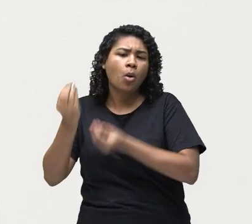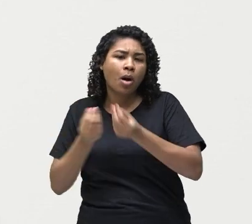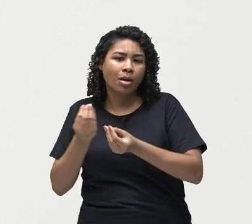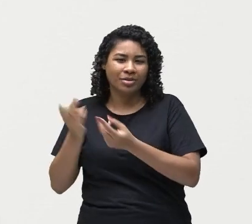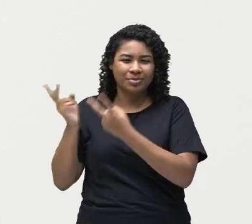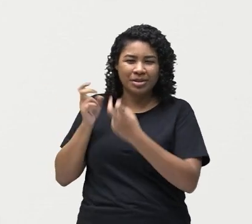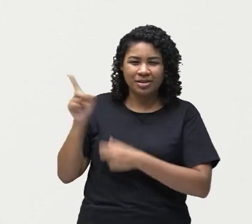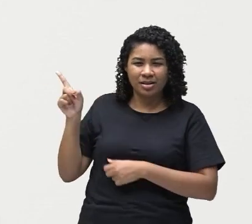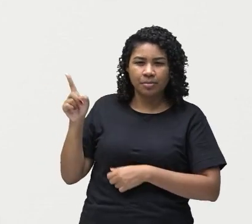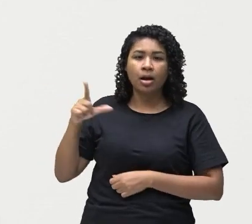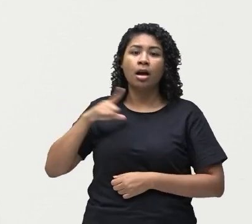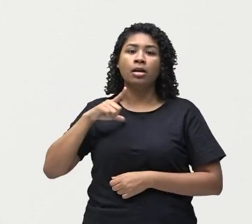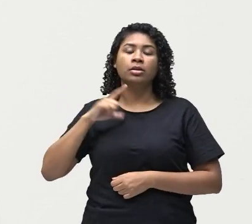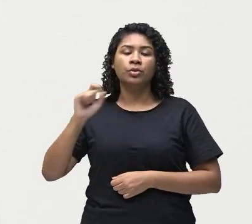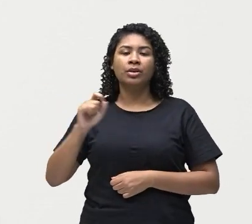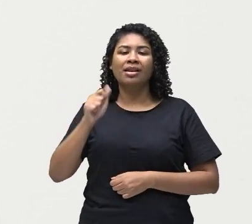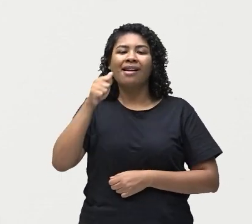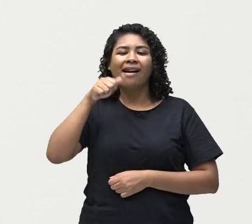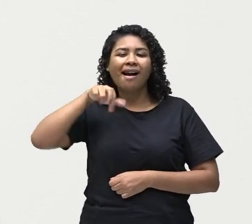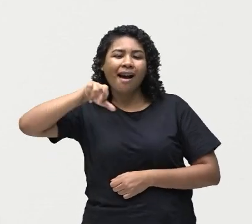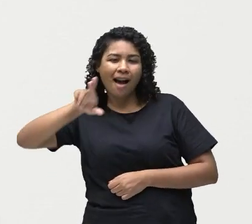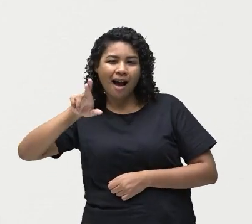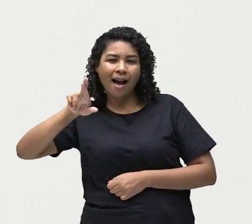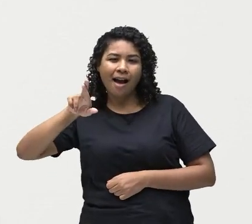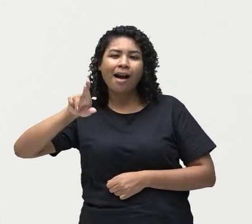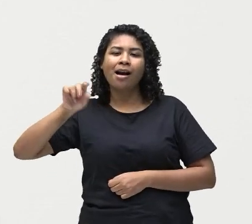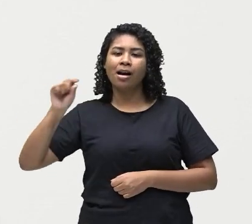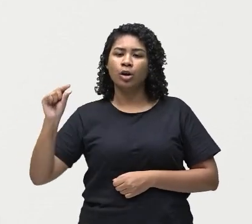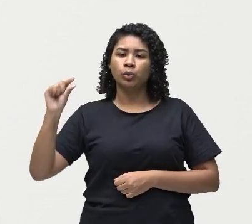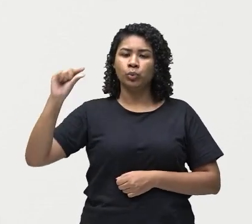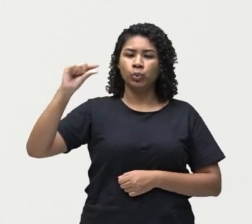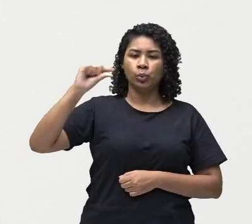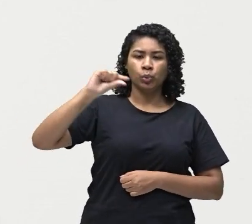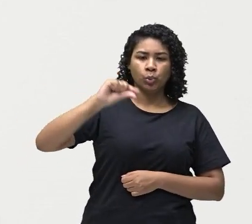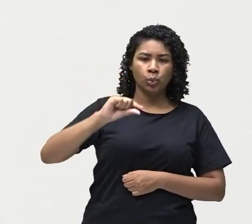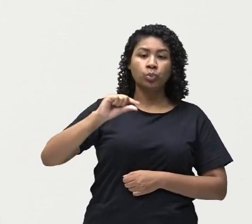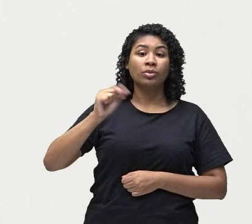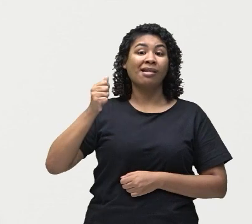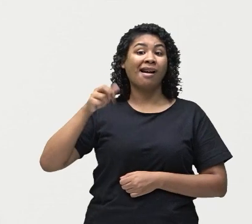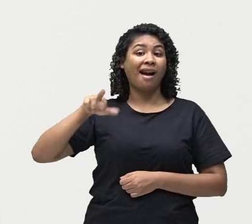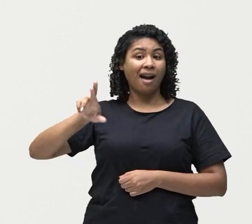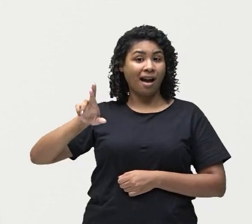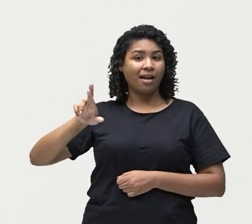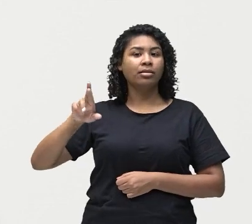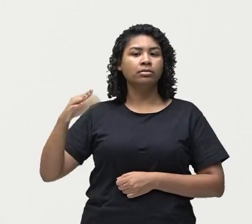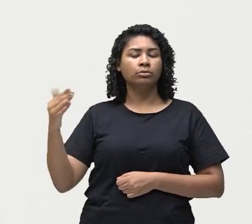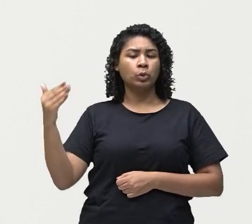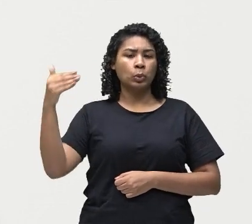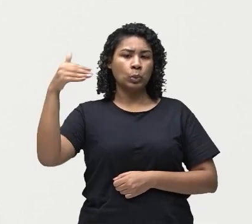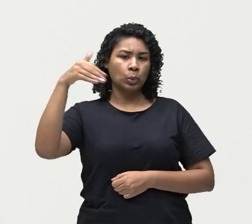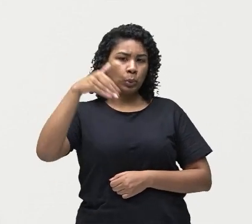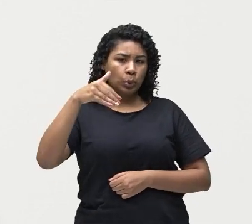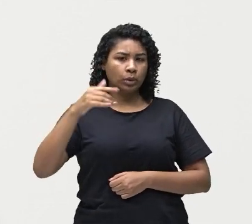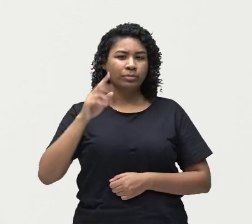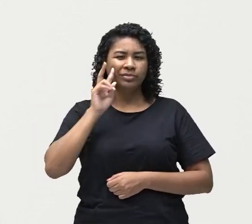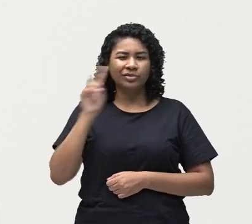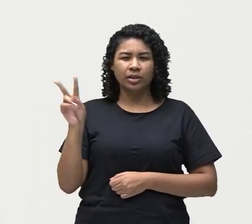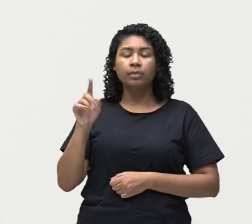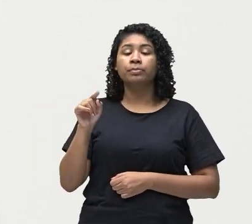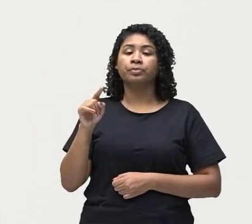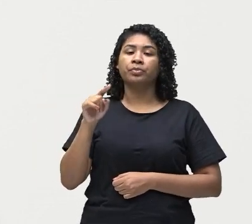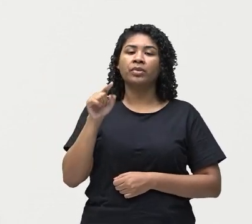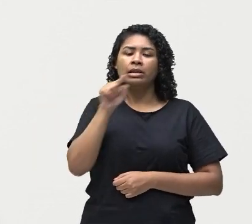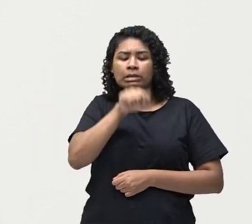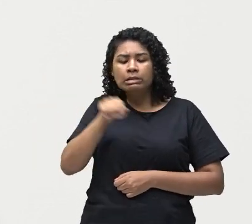por onde entra a mistura de ar e combustível né então esse espaço aqui vamos imaginar que ele está